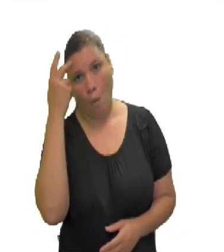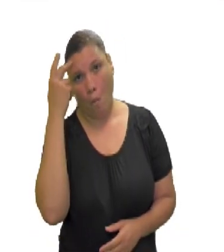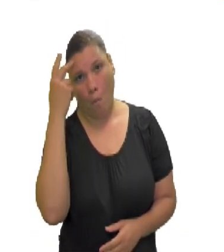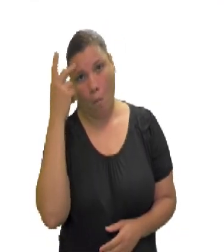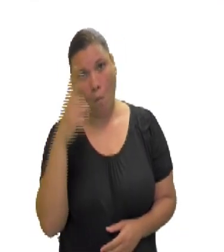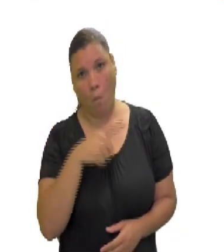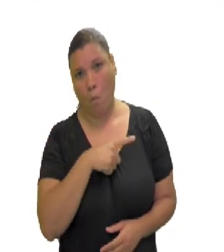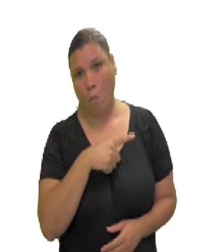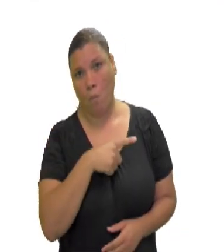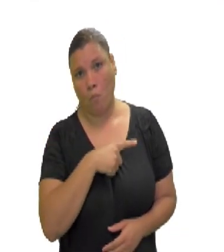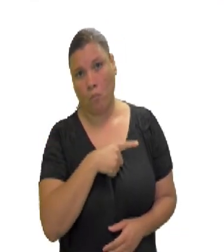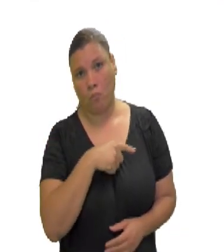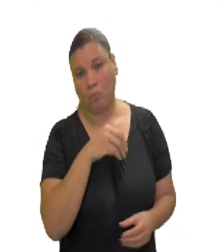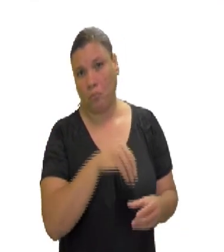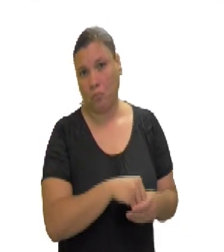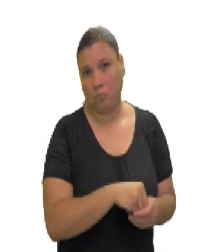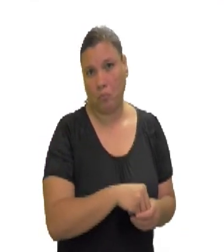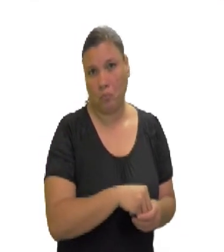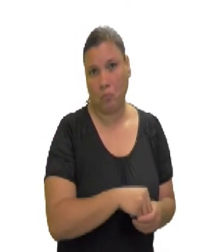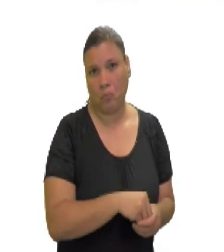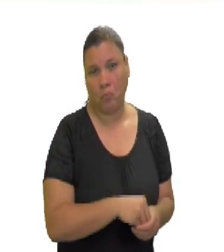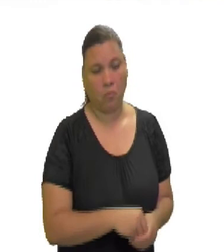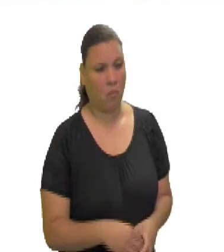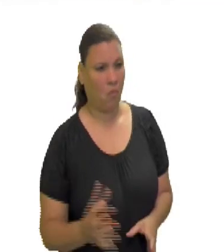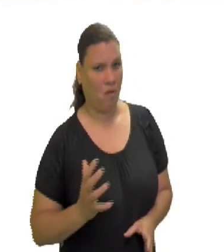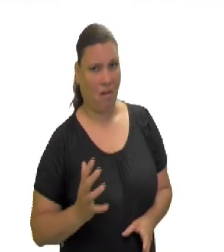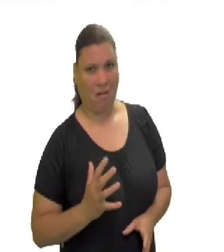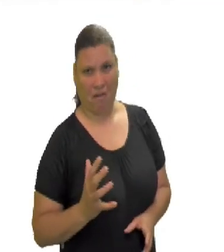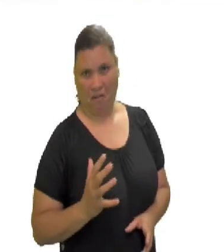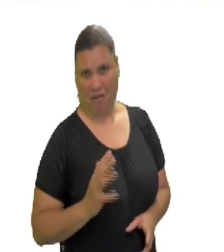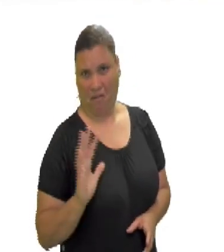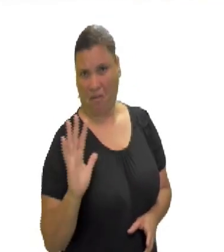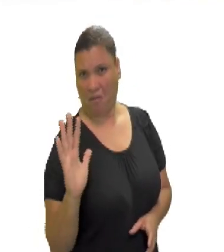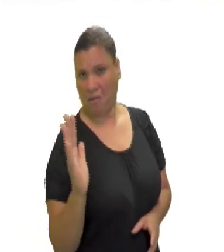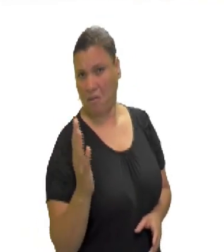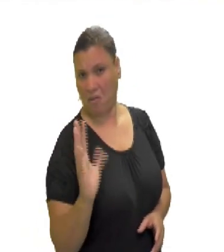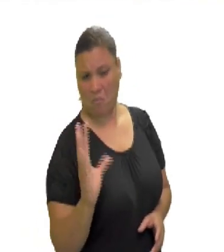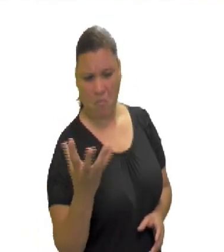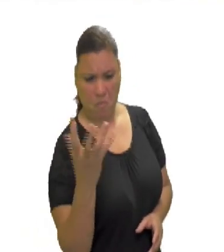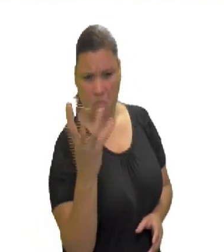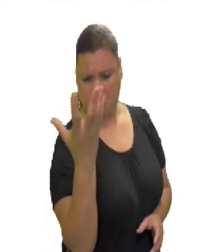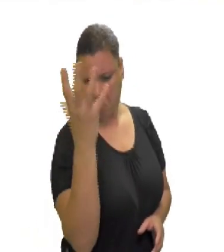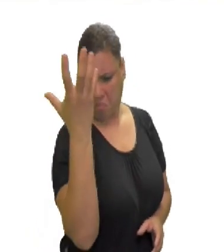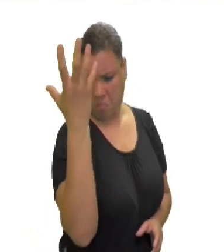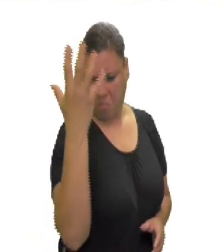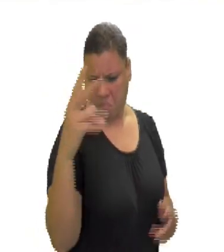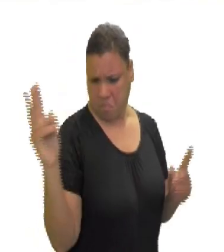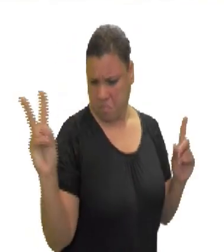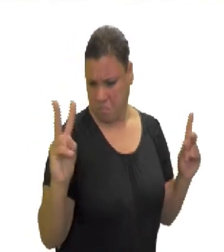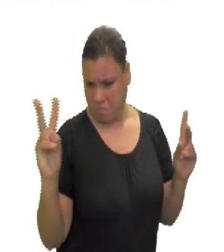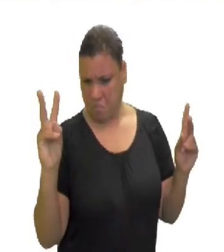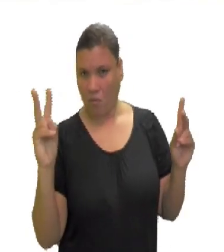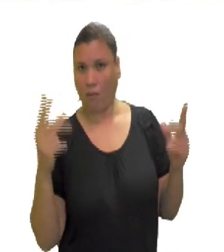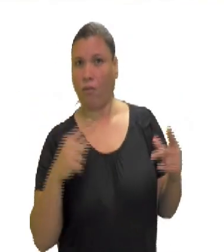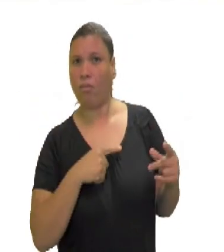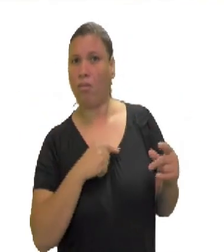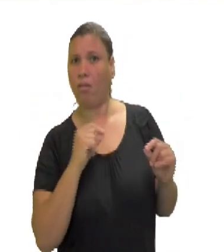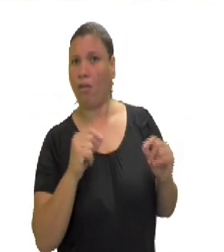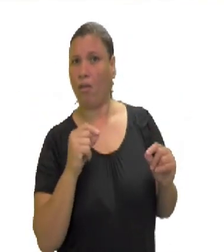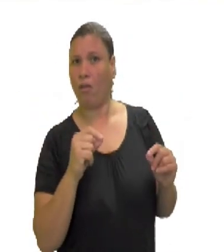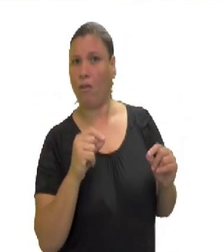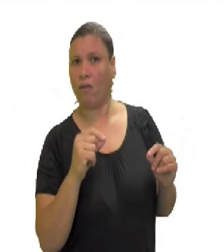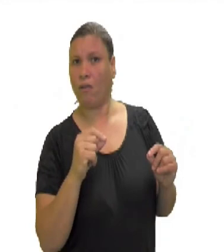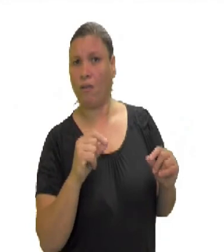onde tem riqueza em abundância, também tem guerra. E quem iria cuidar desse ouro? Essa é uma discussão que a gente vai deixar